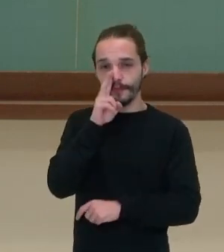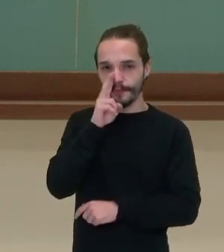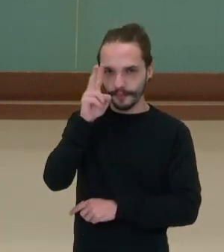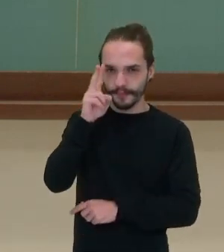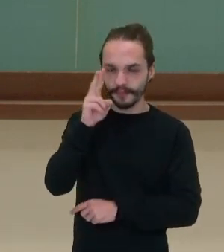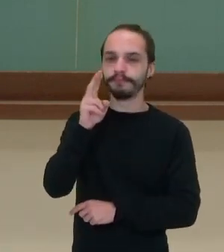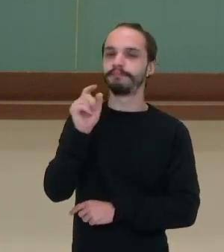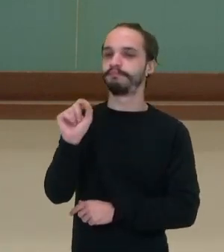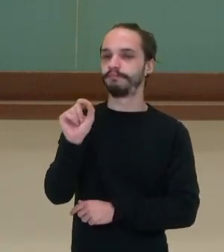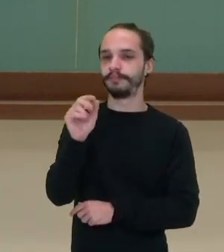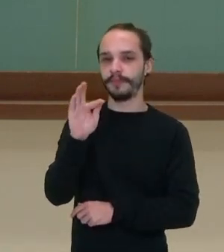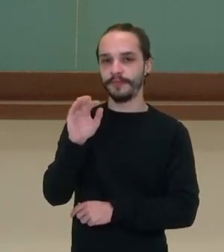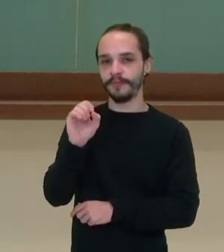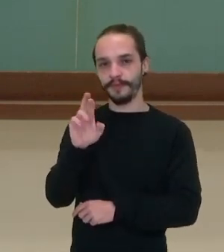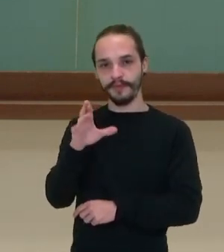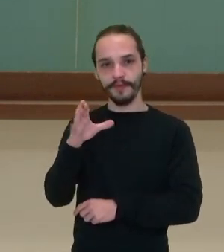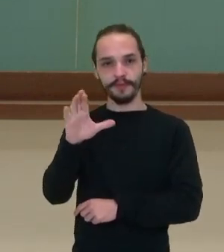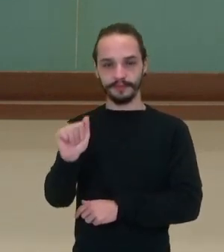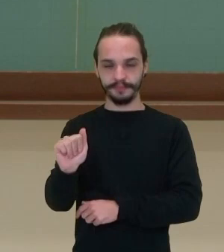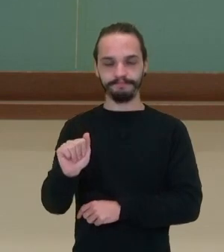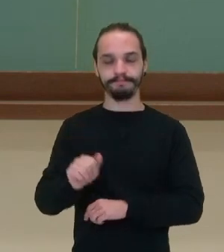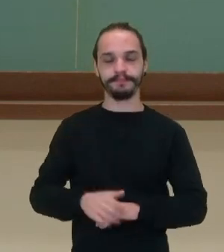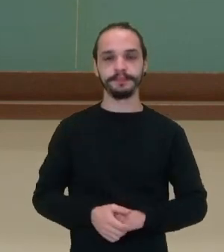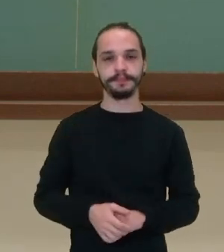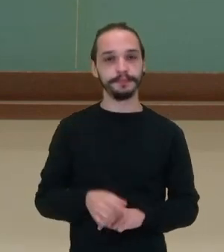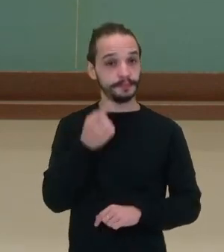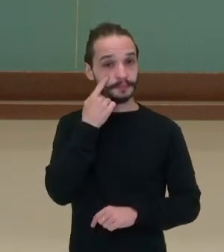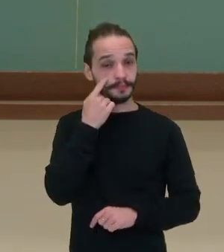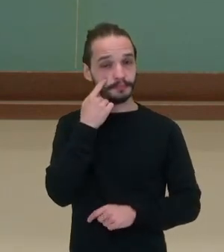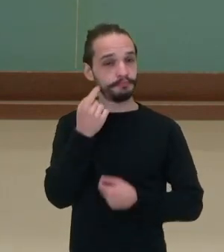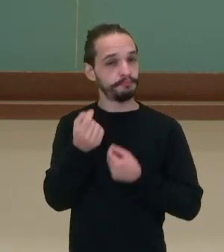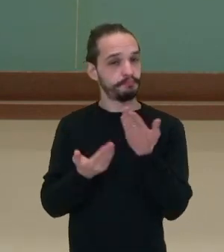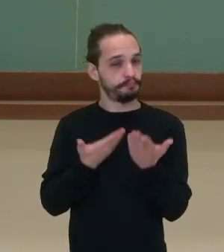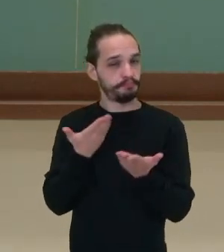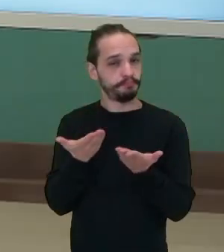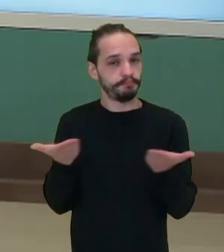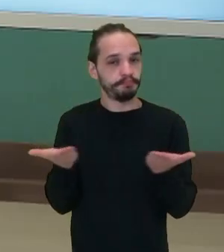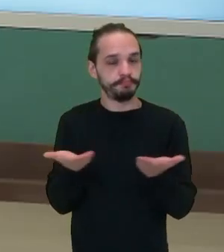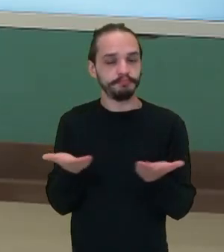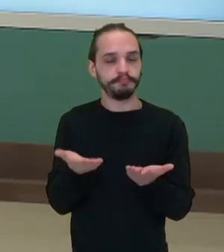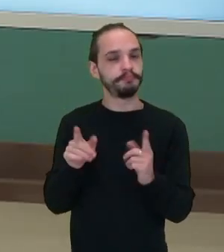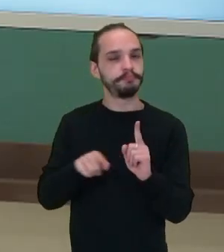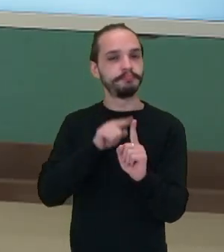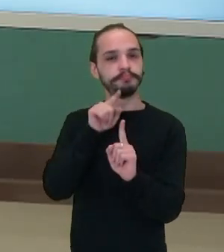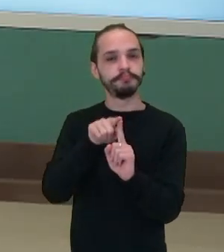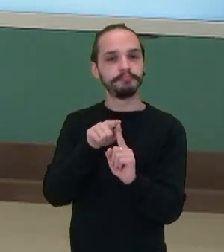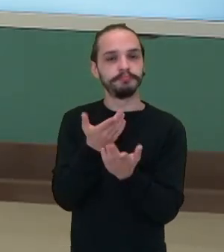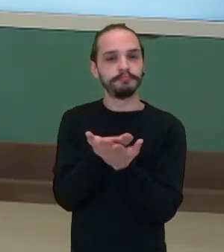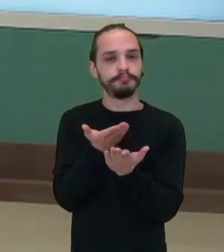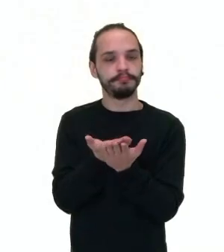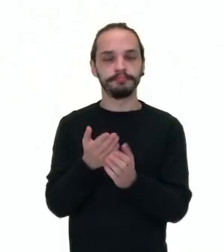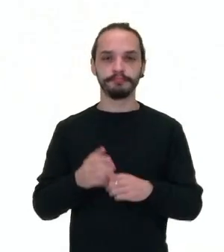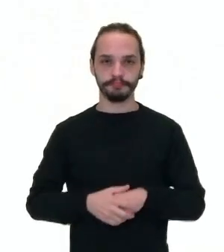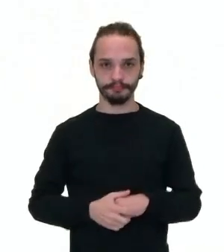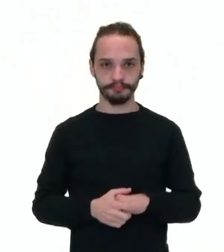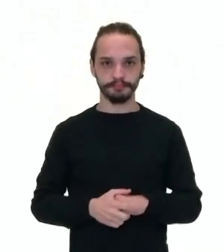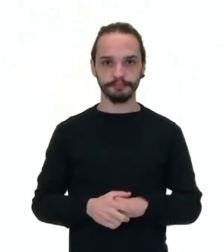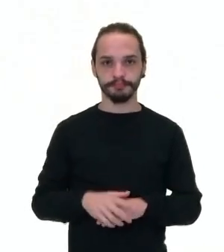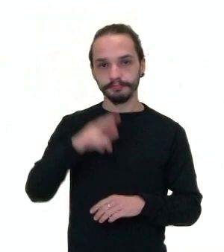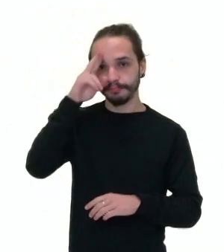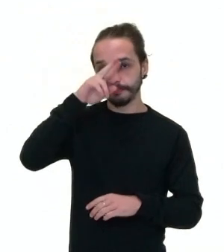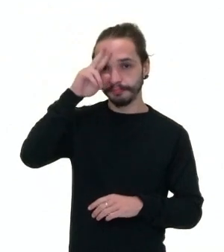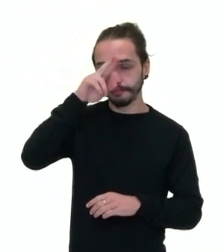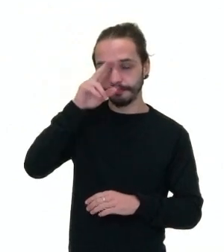Então, vamos lá. Queridos, o que nós vamos ver hoje? Não é um subjetivo de aula. Relembrar o conceito